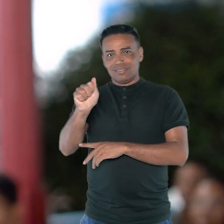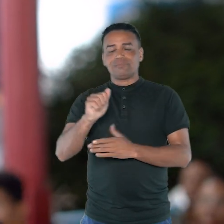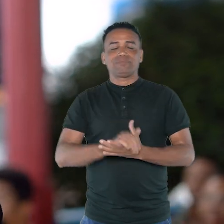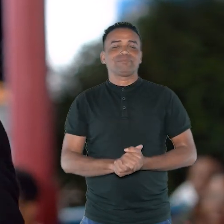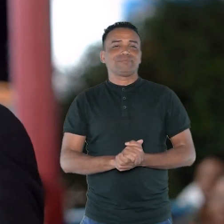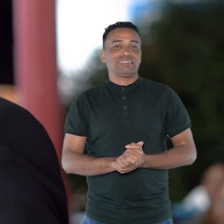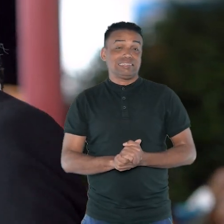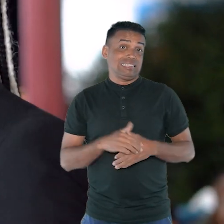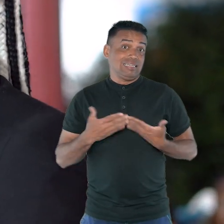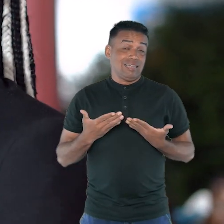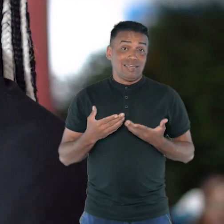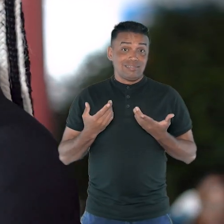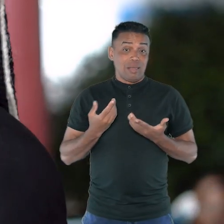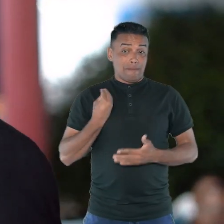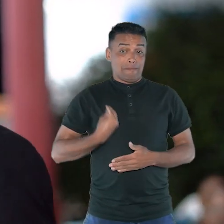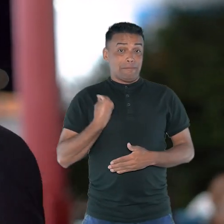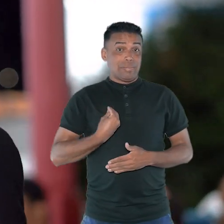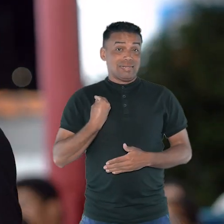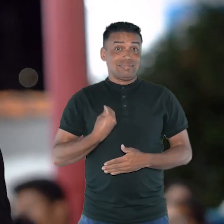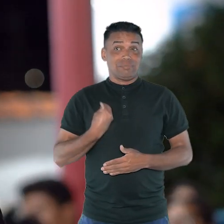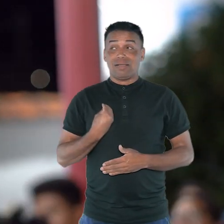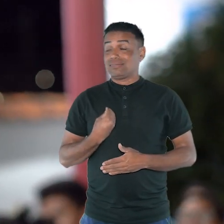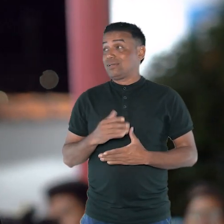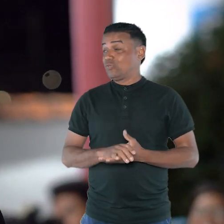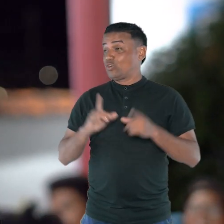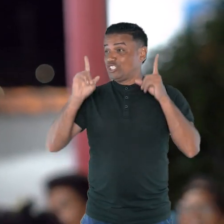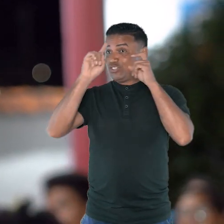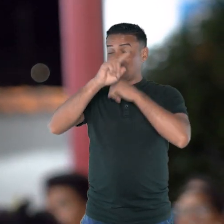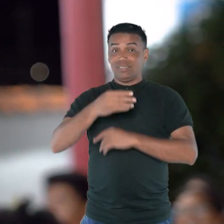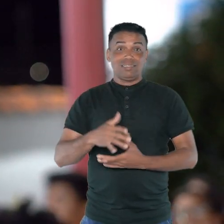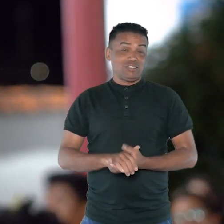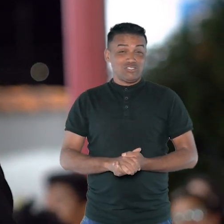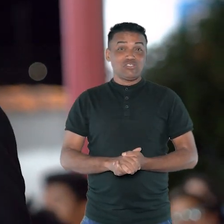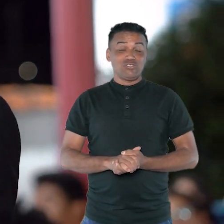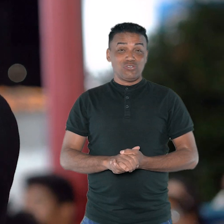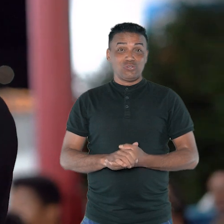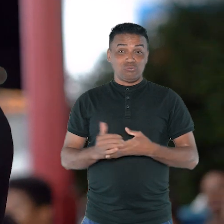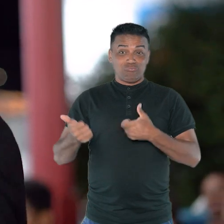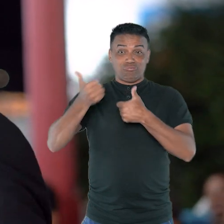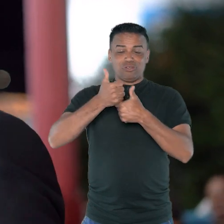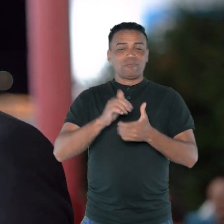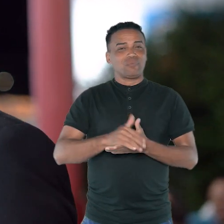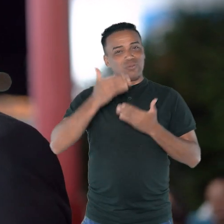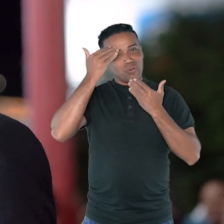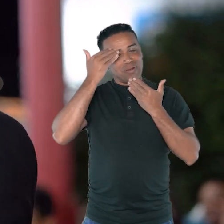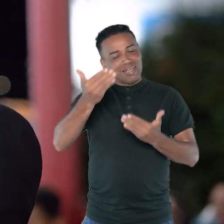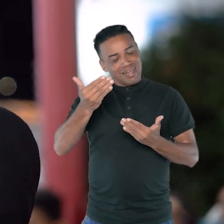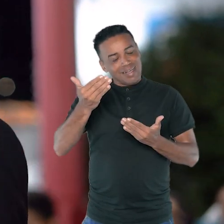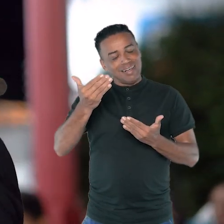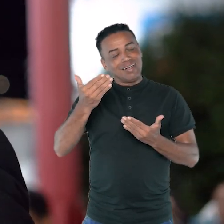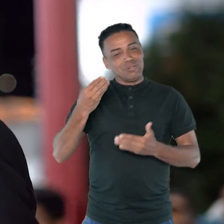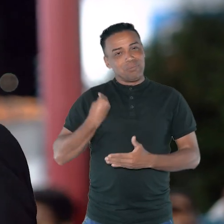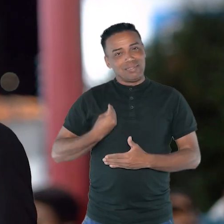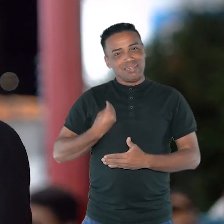dessa participação, quase que zerou o jogo aqui, né? Misericórdia. Obrigado por estar com a gente, Andressa.